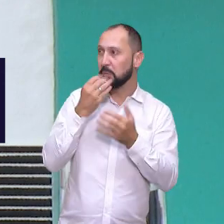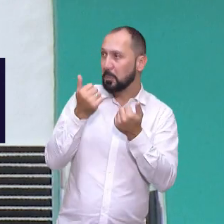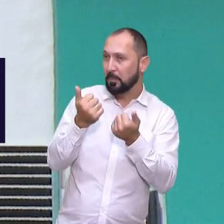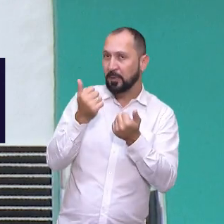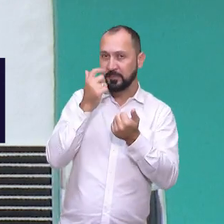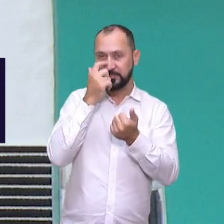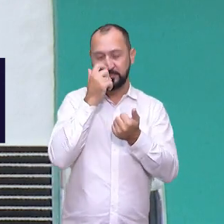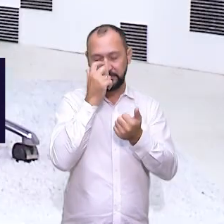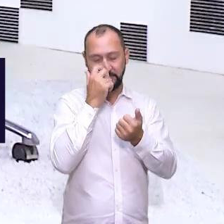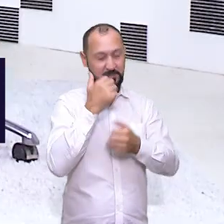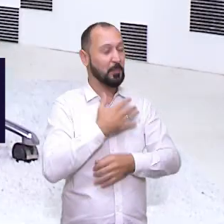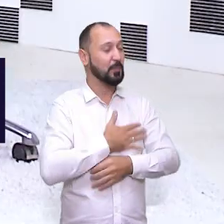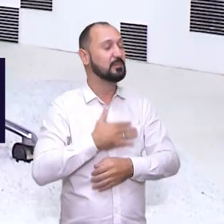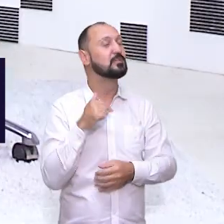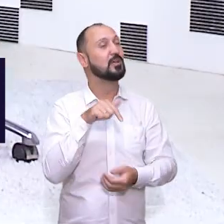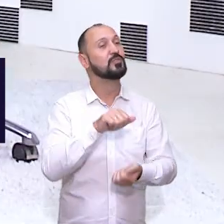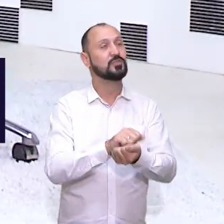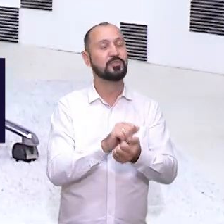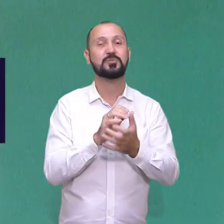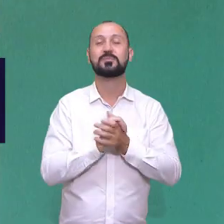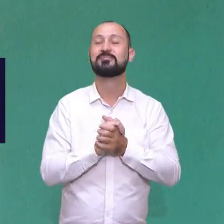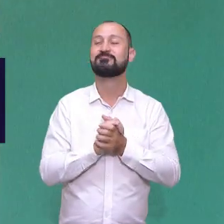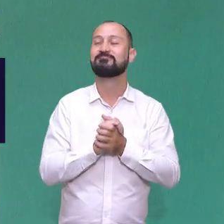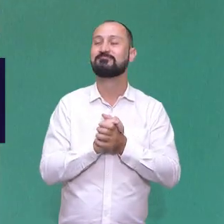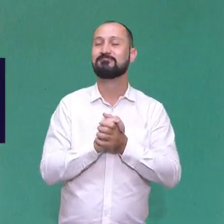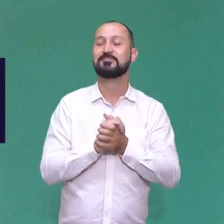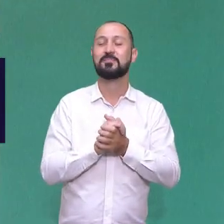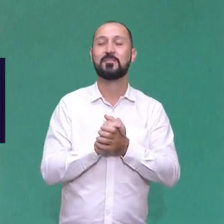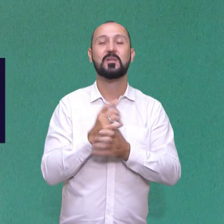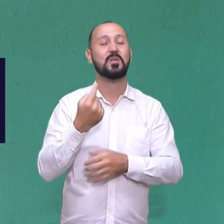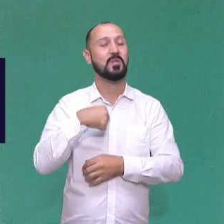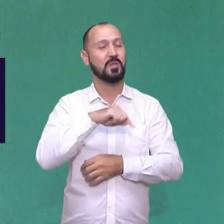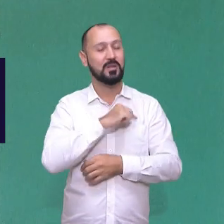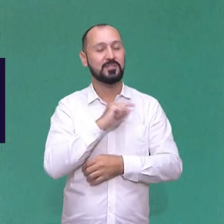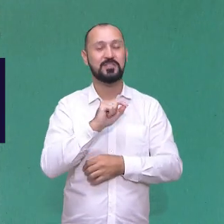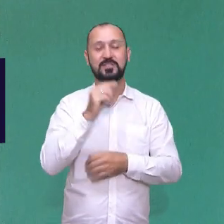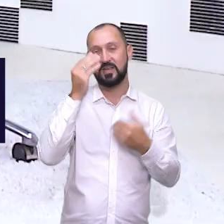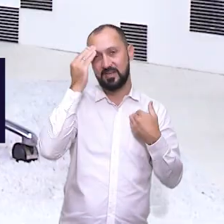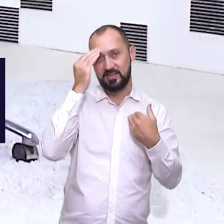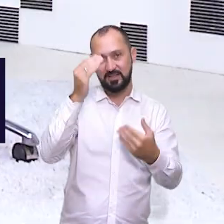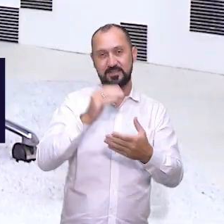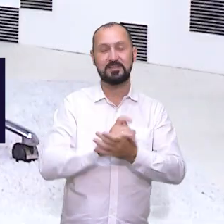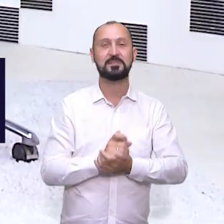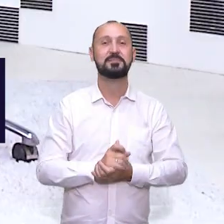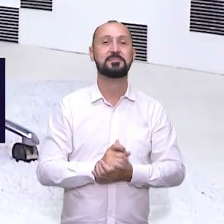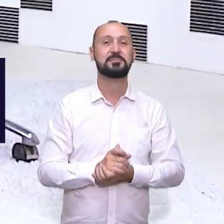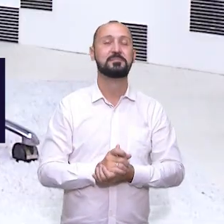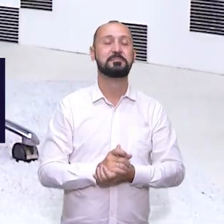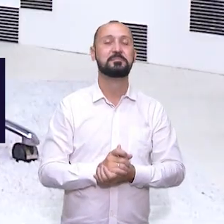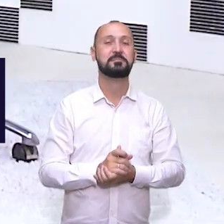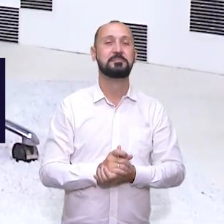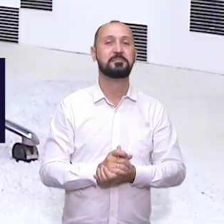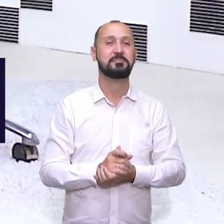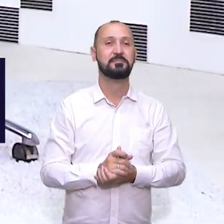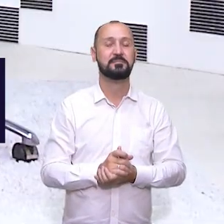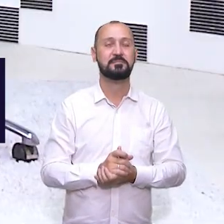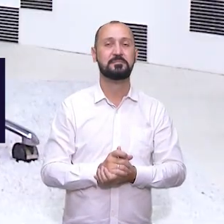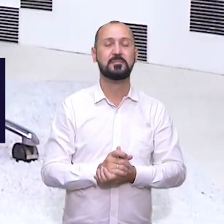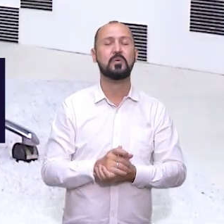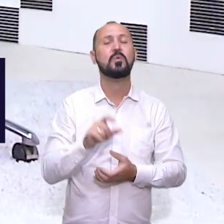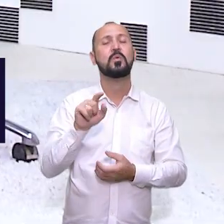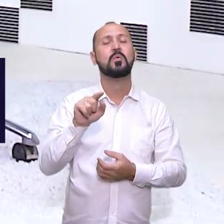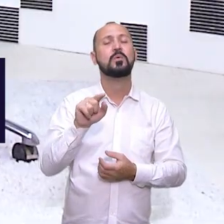com recursos públicos. Tudo bem, deputado? Tudo bem, Janaína. Prazer estar aqui com vocês. Considerações. A gente que